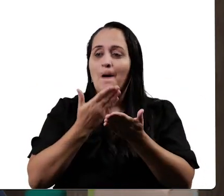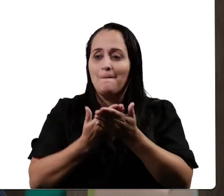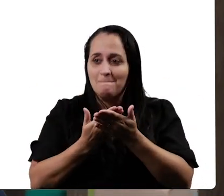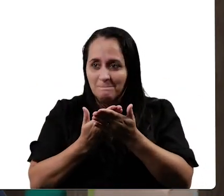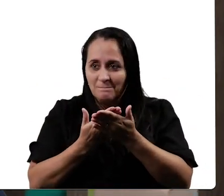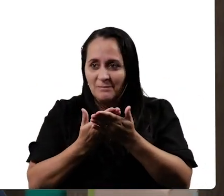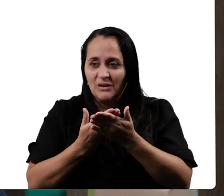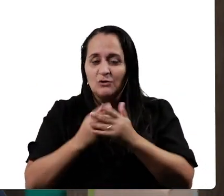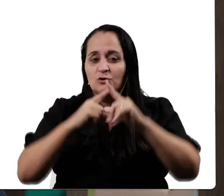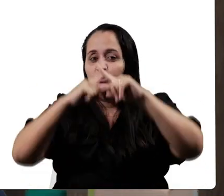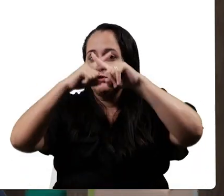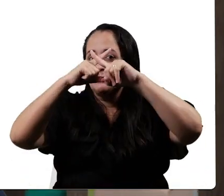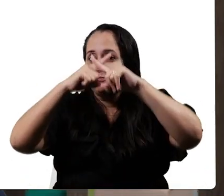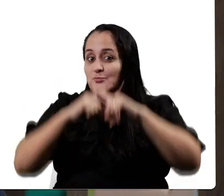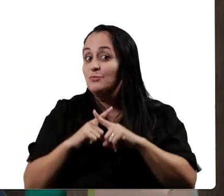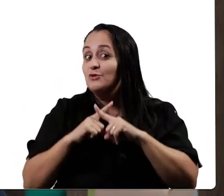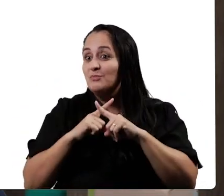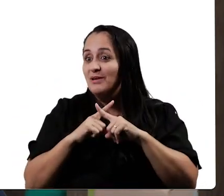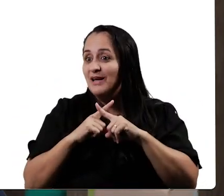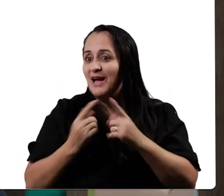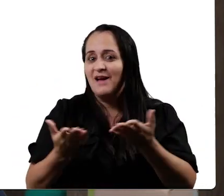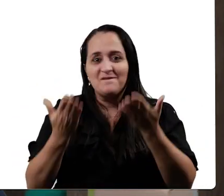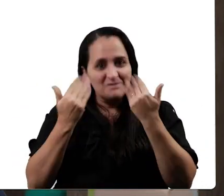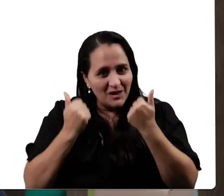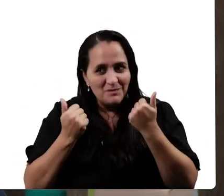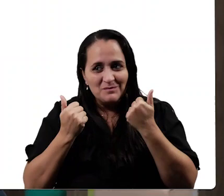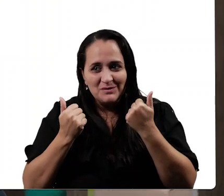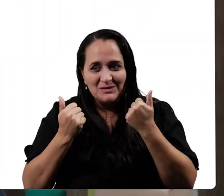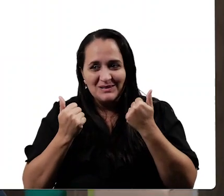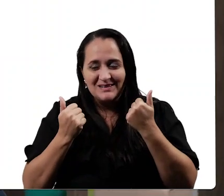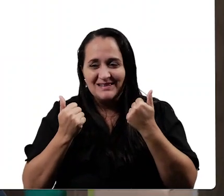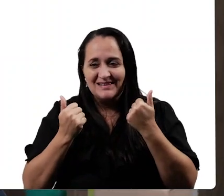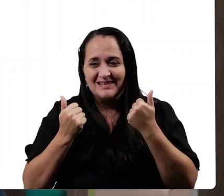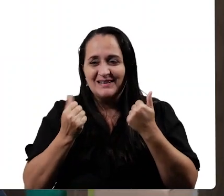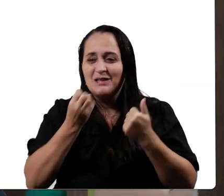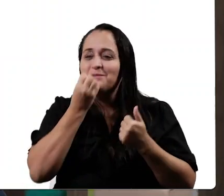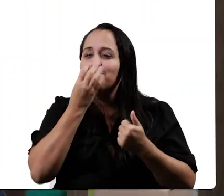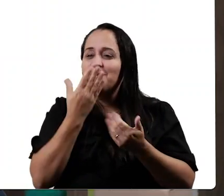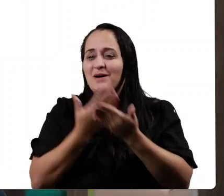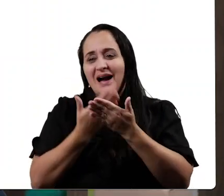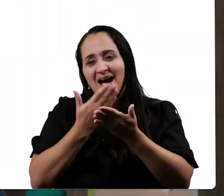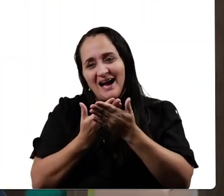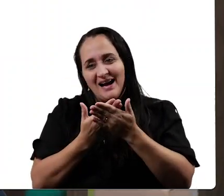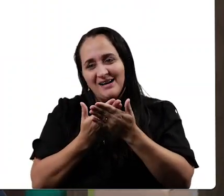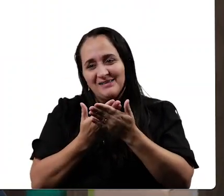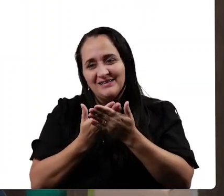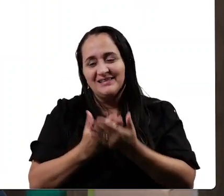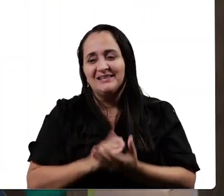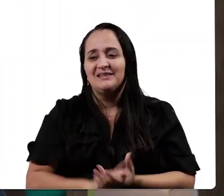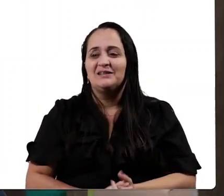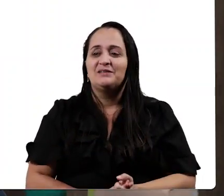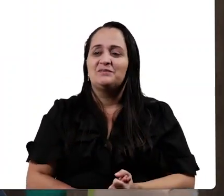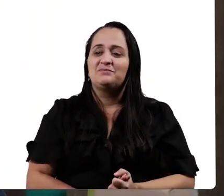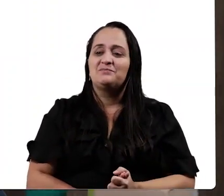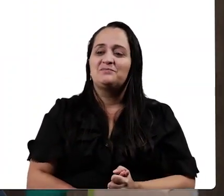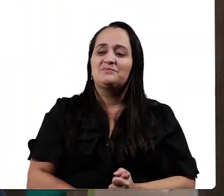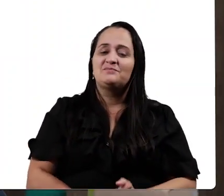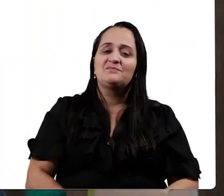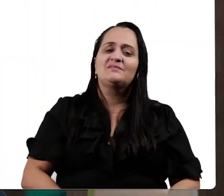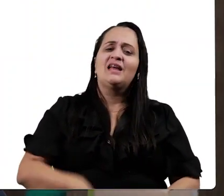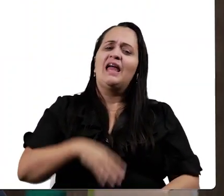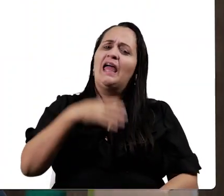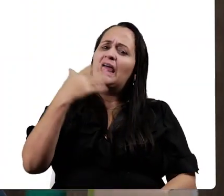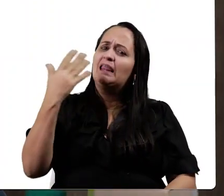sobre multiplicar vamos multiplicar vamos multiplicar boar aula então